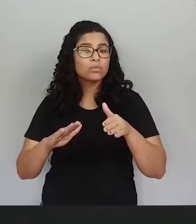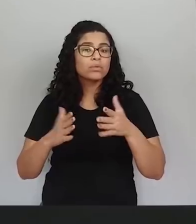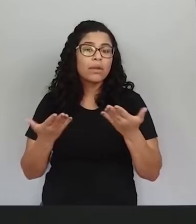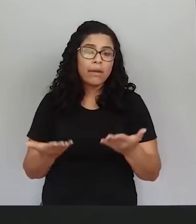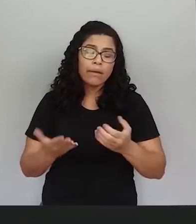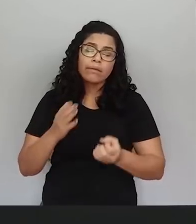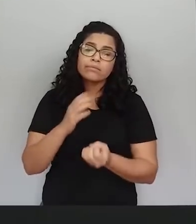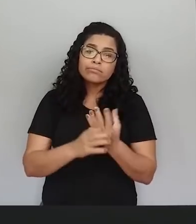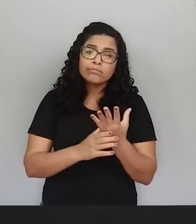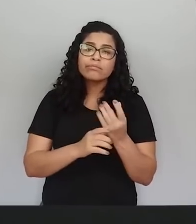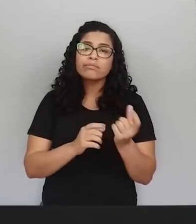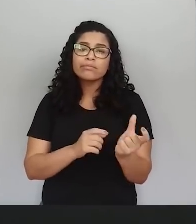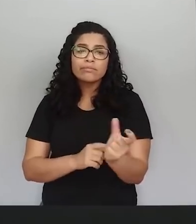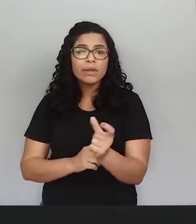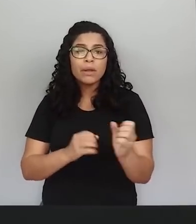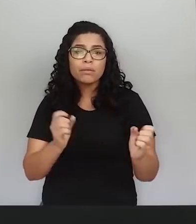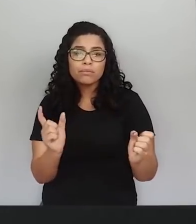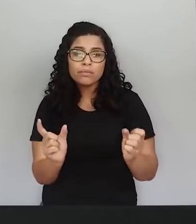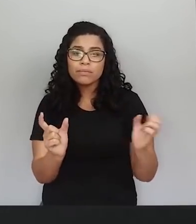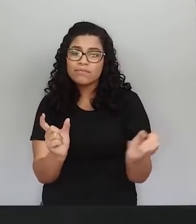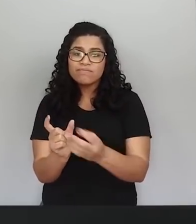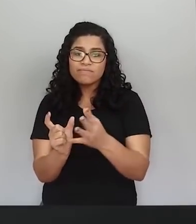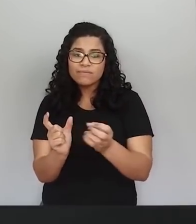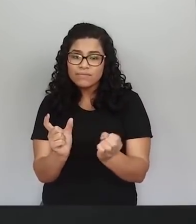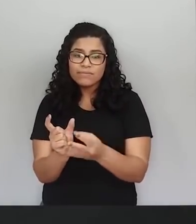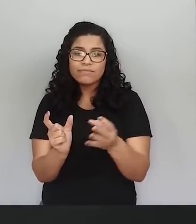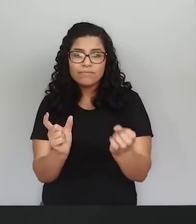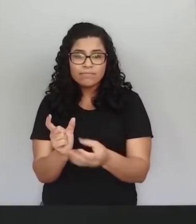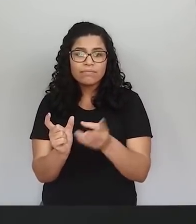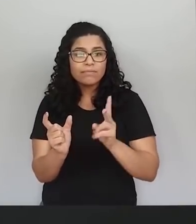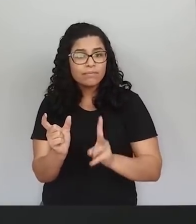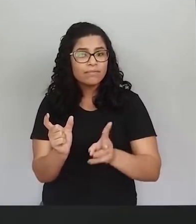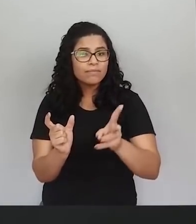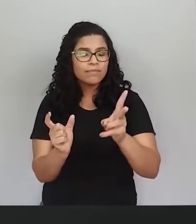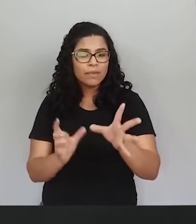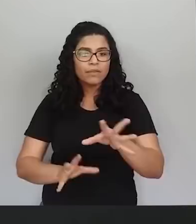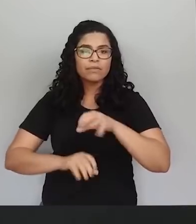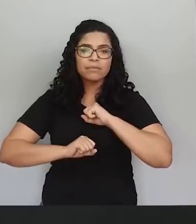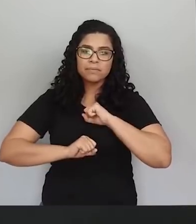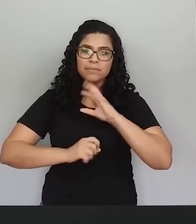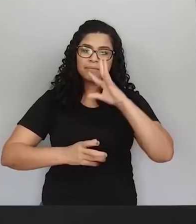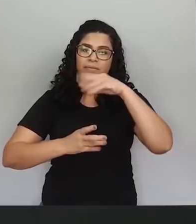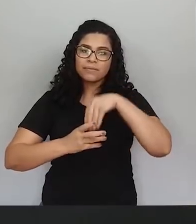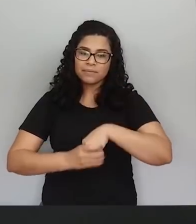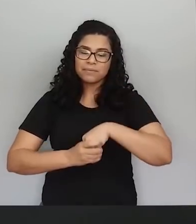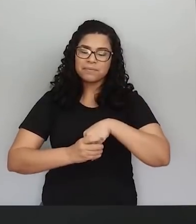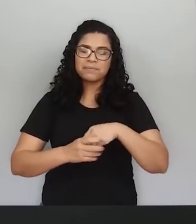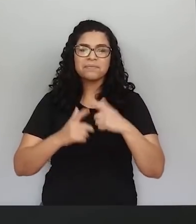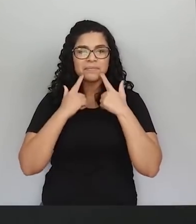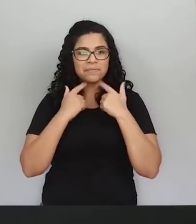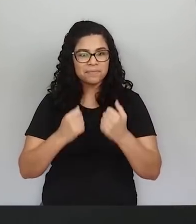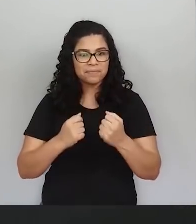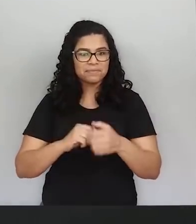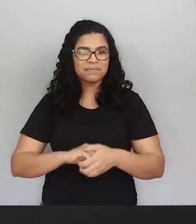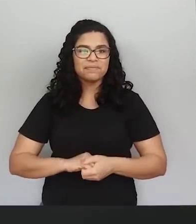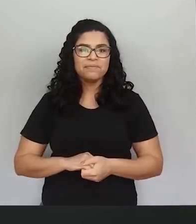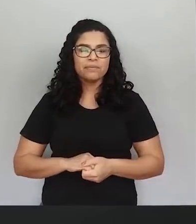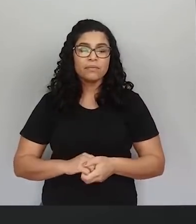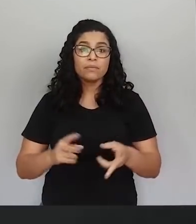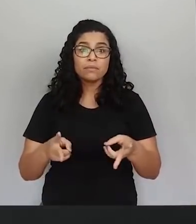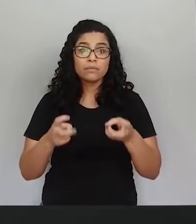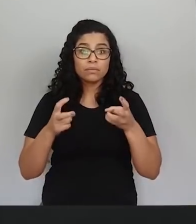alguma alteração nas palavras da língua. Quem determina isso é o falante, com o uso vivo da linguagem e o tempo, né? A partir